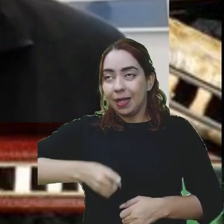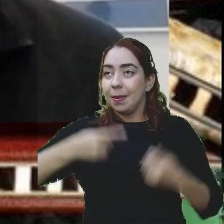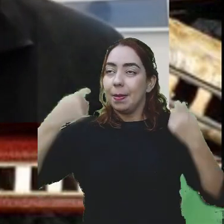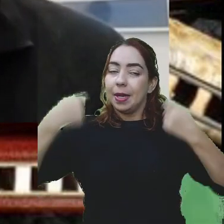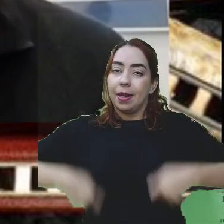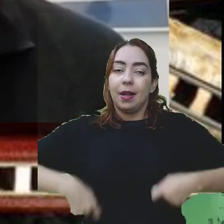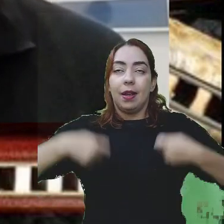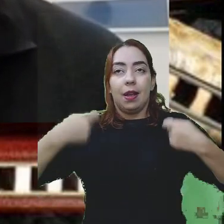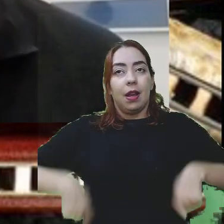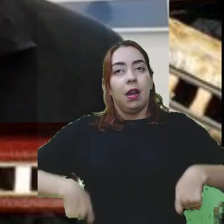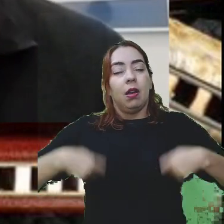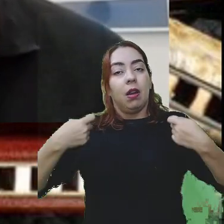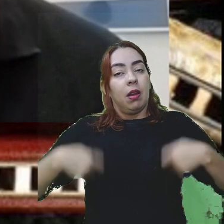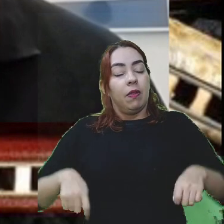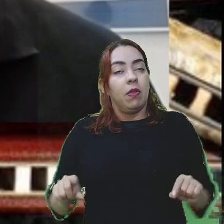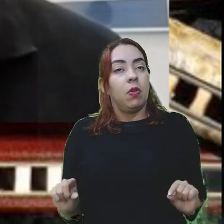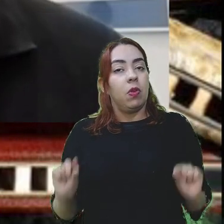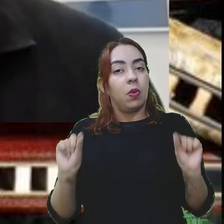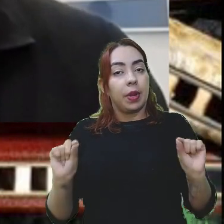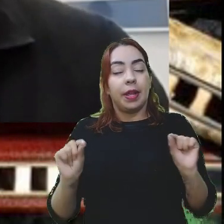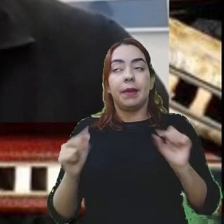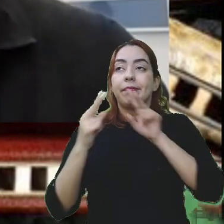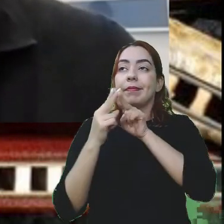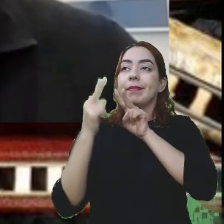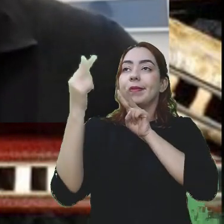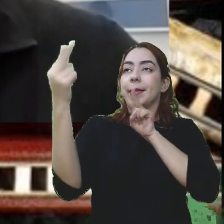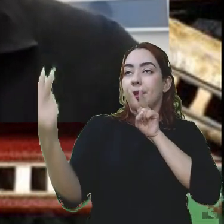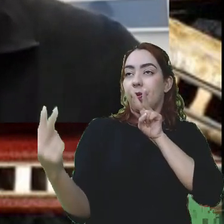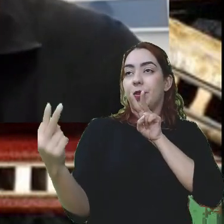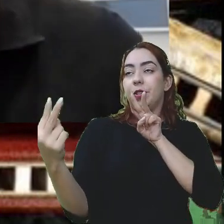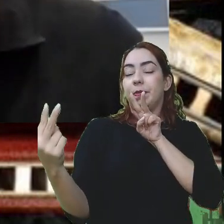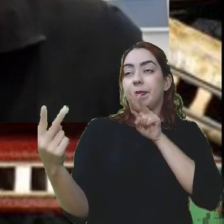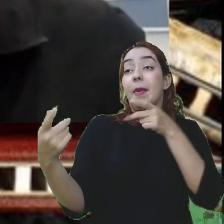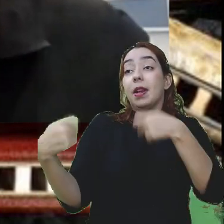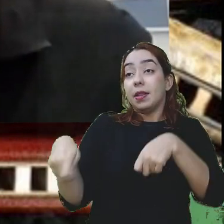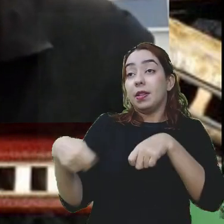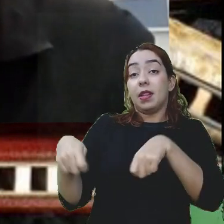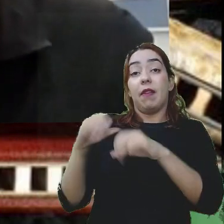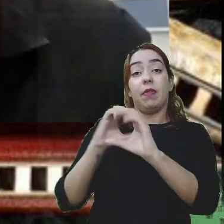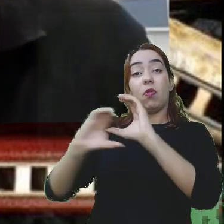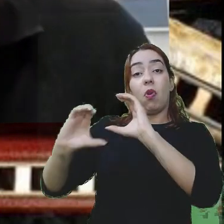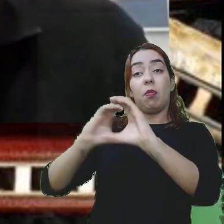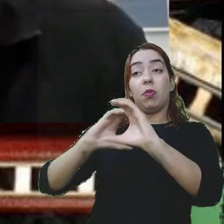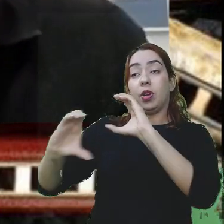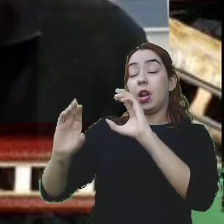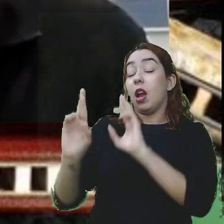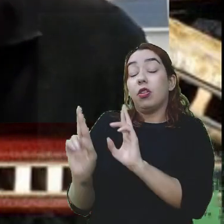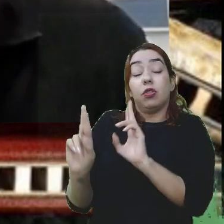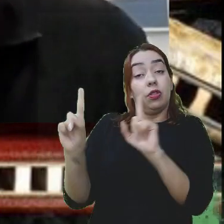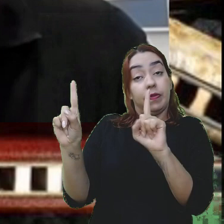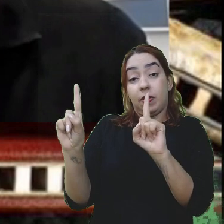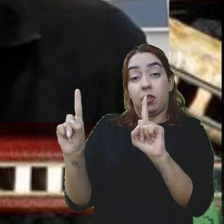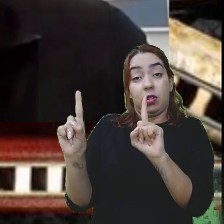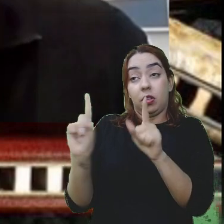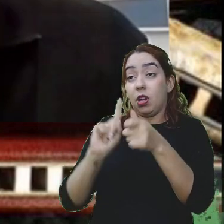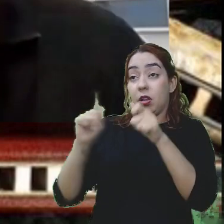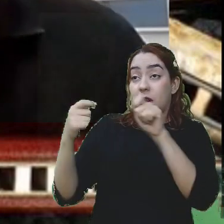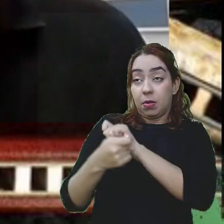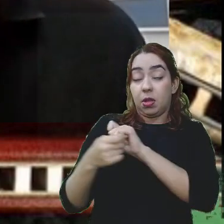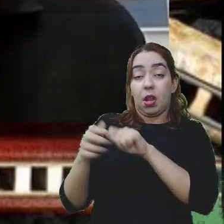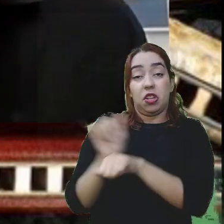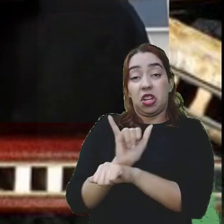para falar com as pessoas, mesmo que distantes. Então, a partir da pandemia, teve